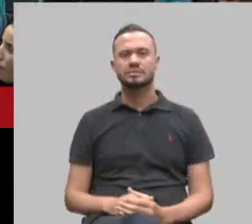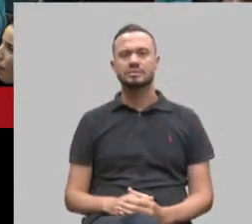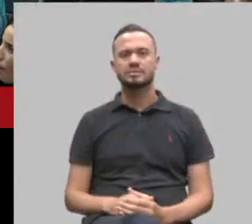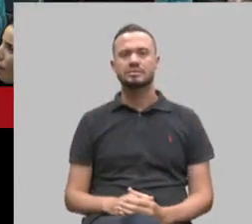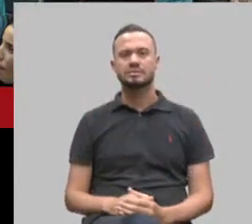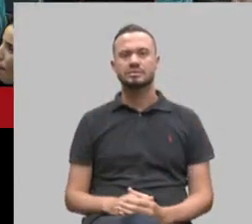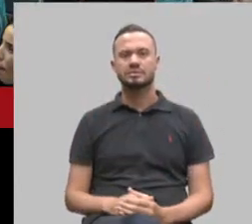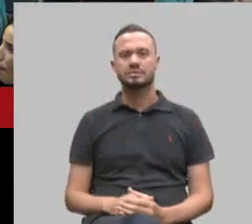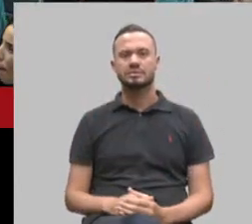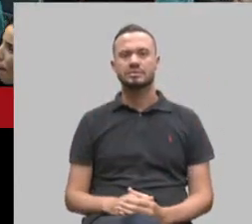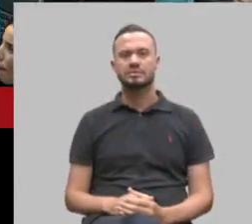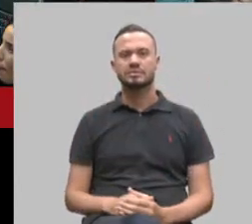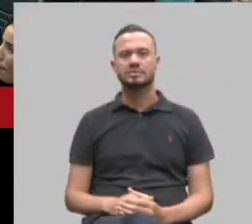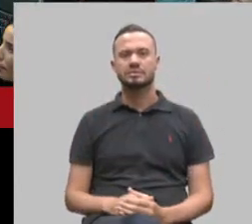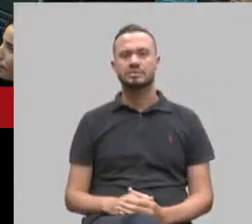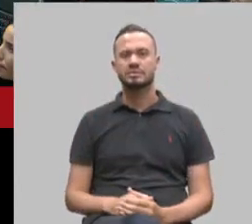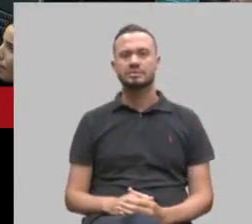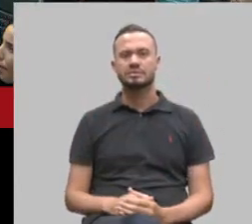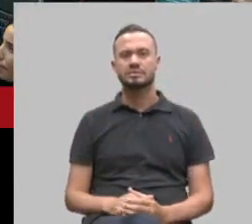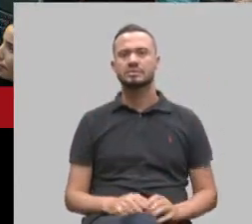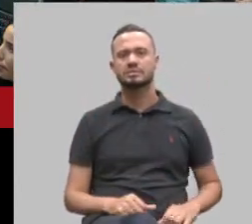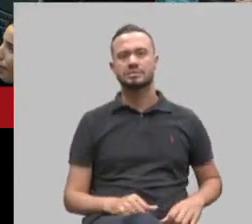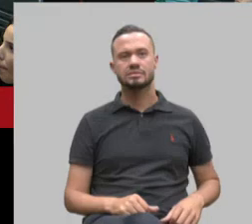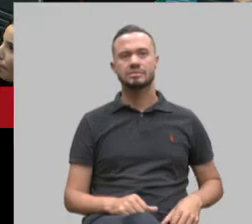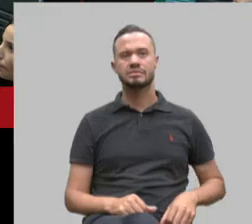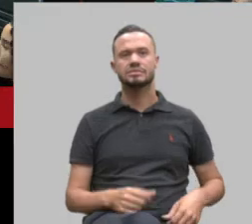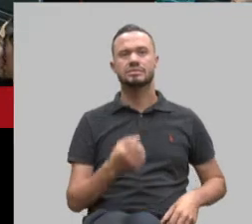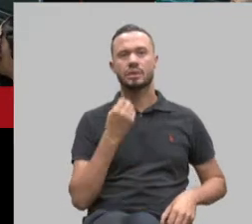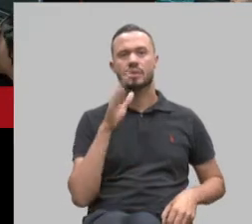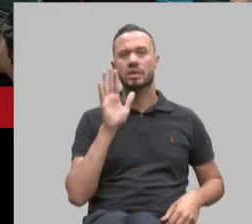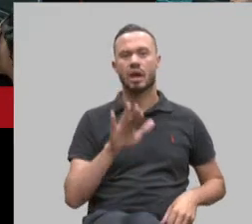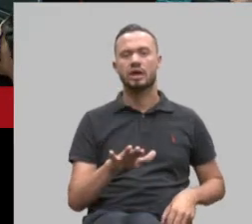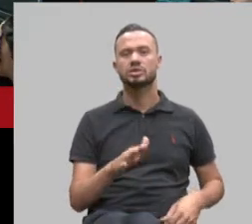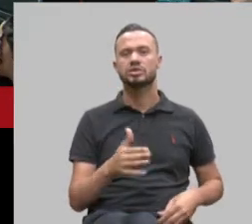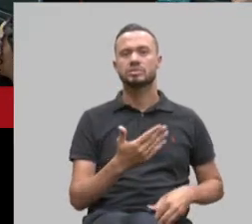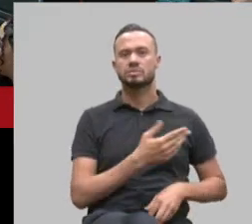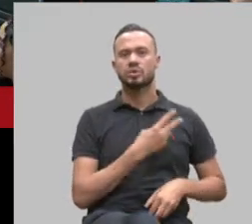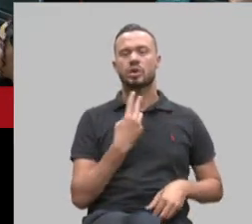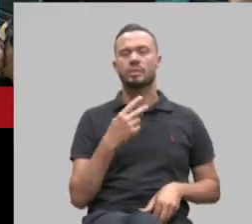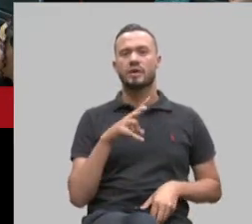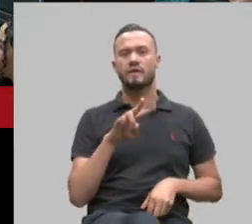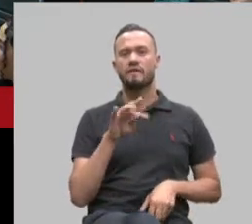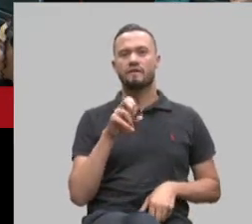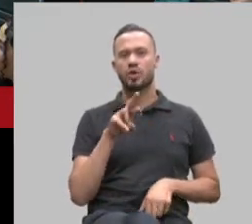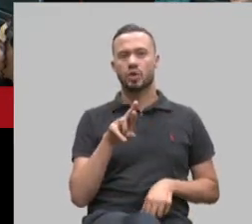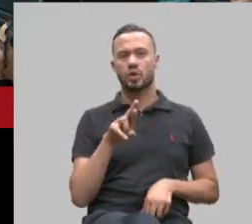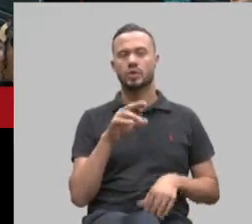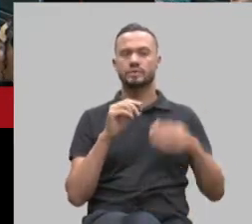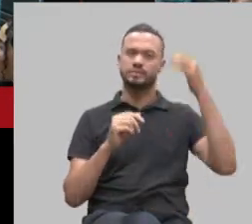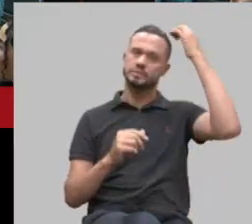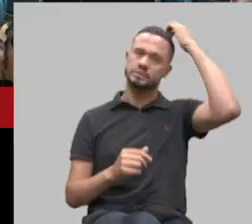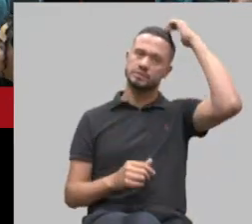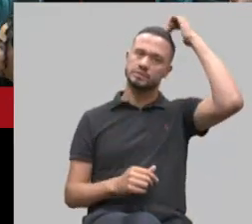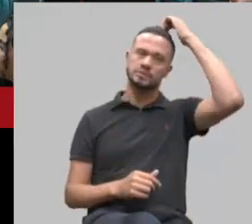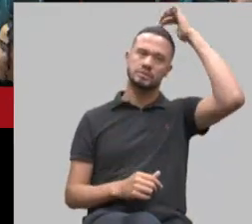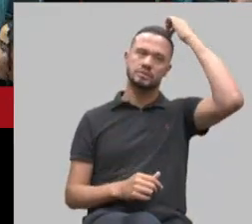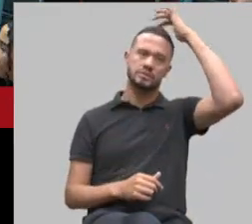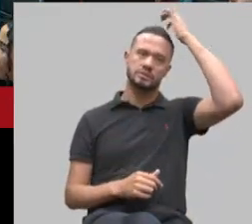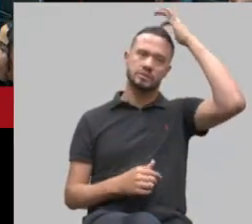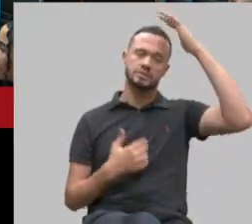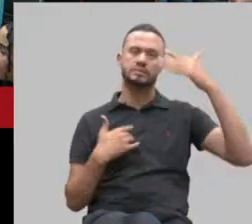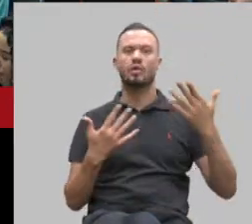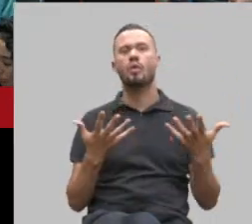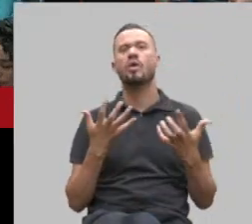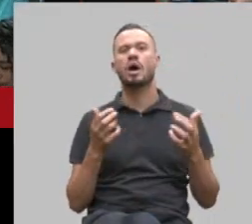arte pode começar Boa tarde a todos sou Vítor Moisés Zona da Mata um e eu venho defender essa